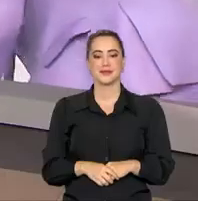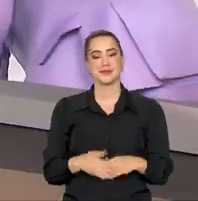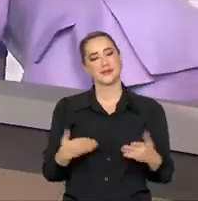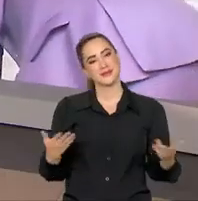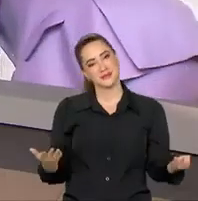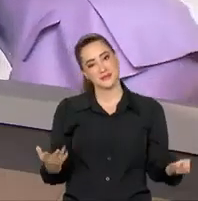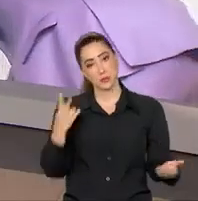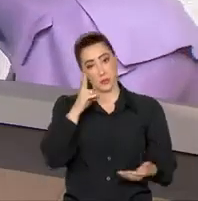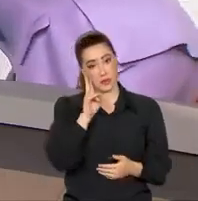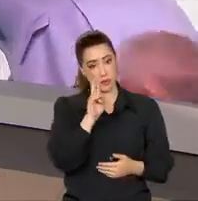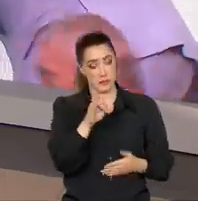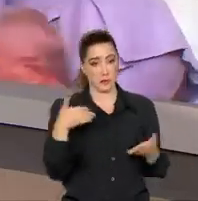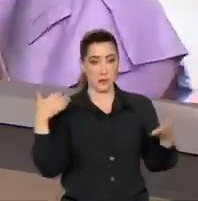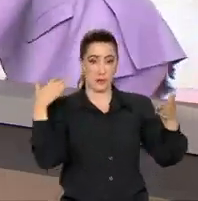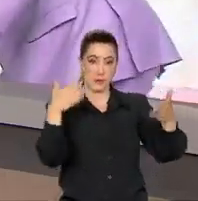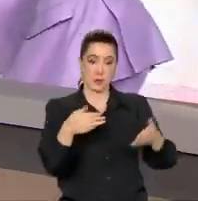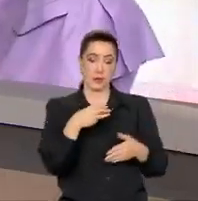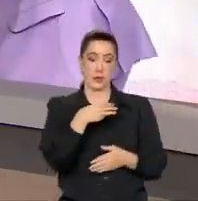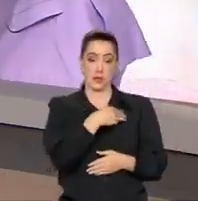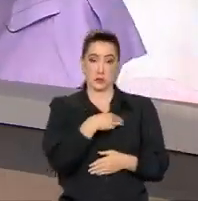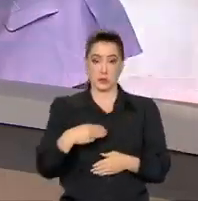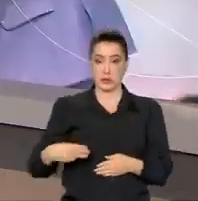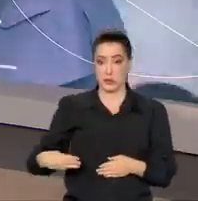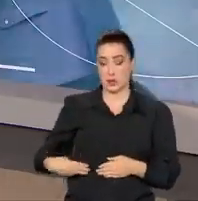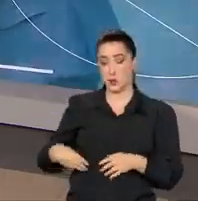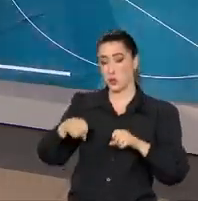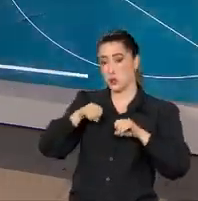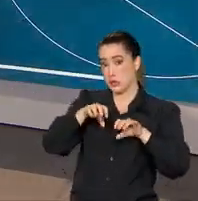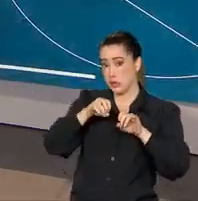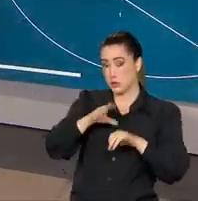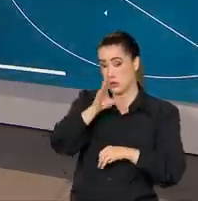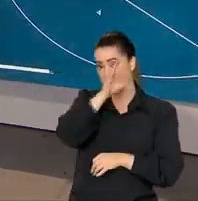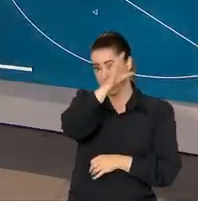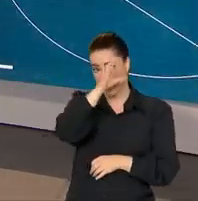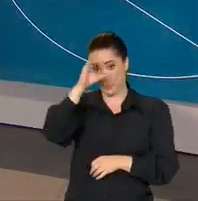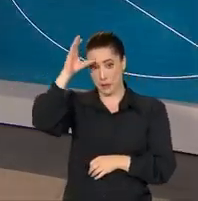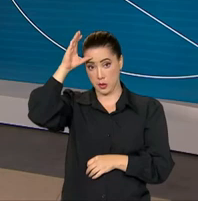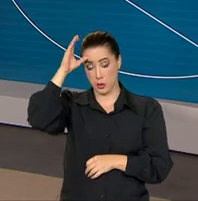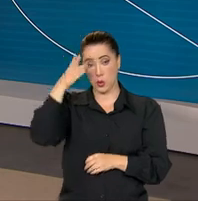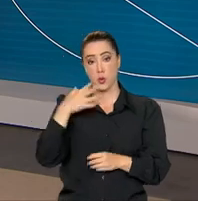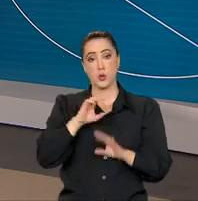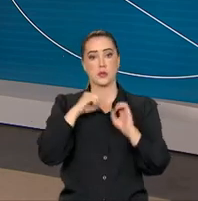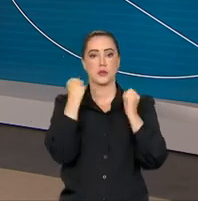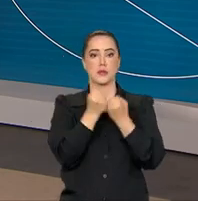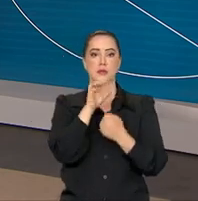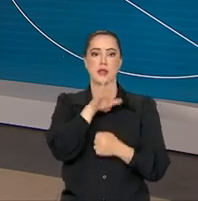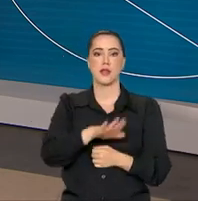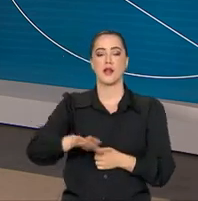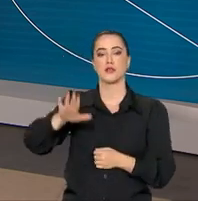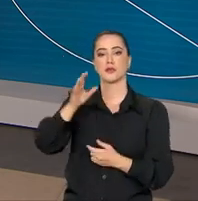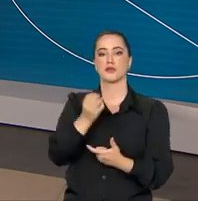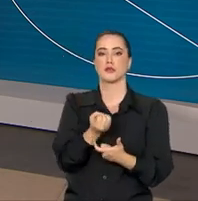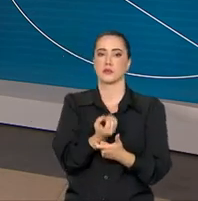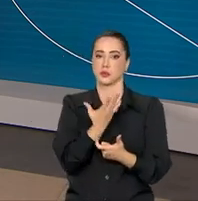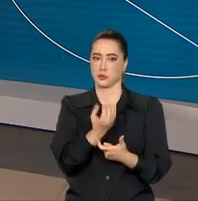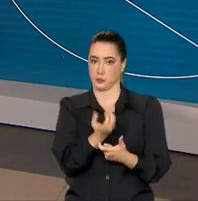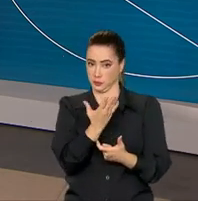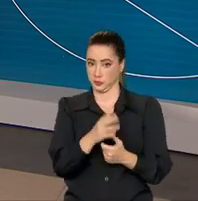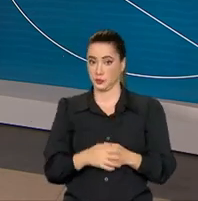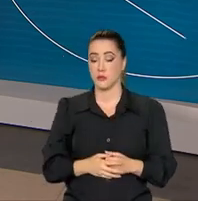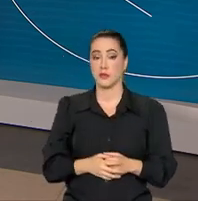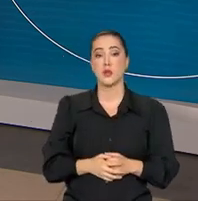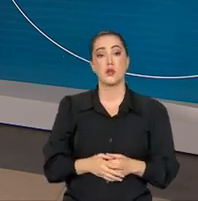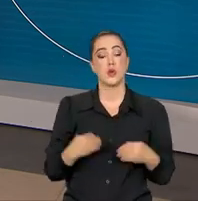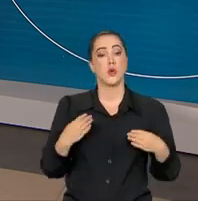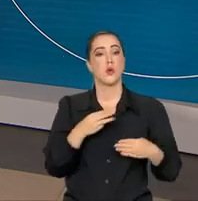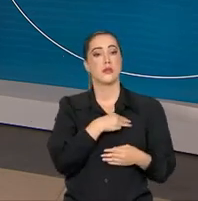Tá aí, essa foi a participação do ministro da Educação, Camilo Santana, no Seminário Nacional pela Alfabetização.